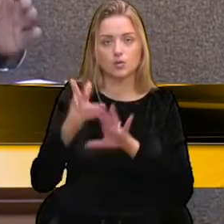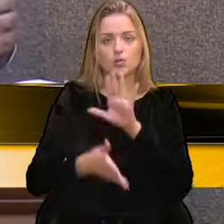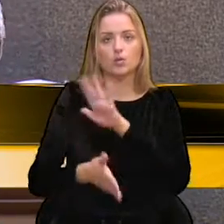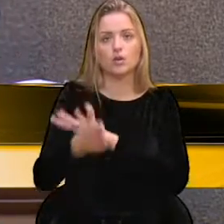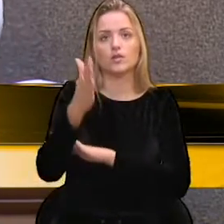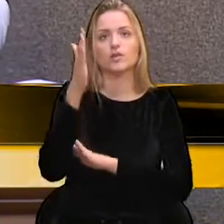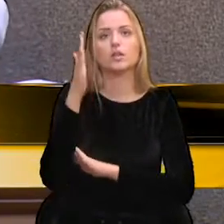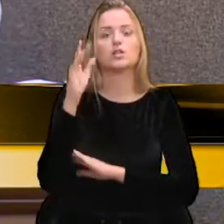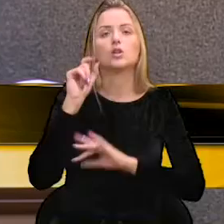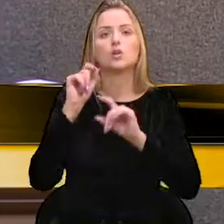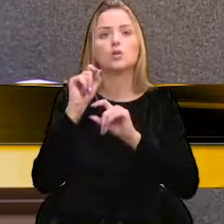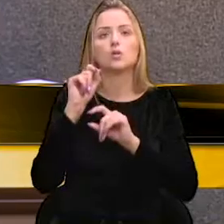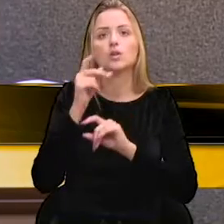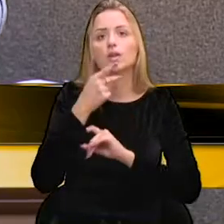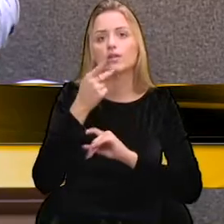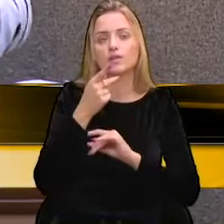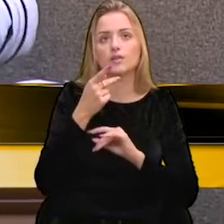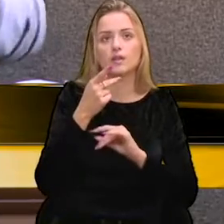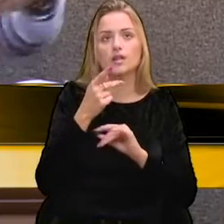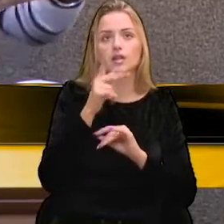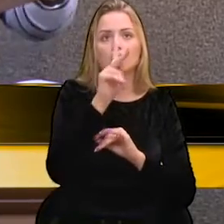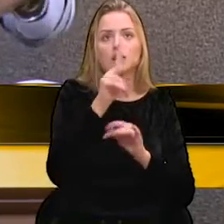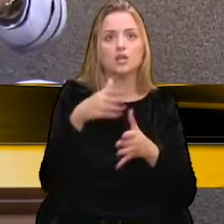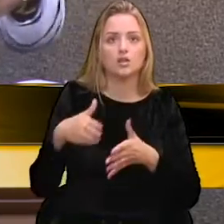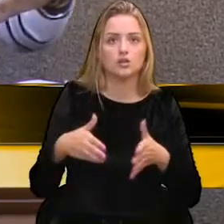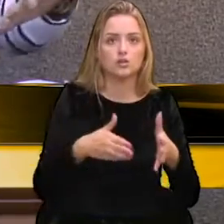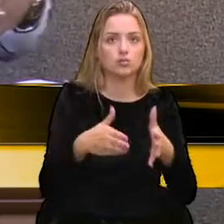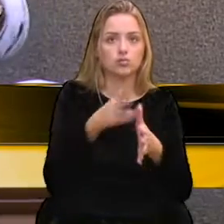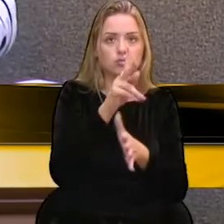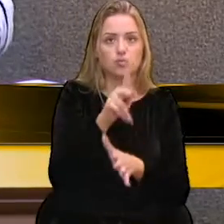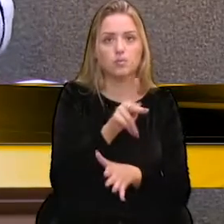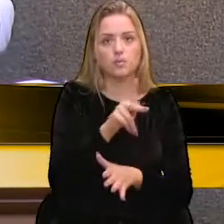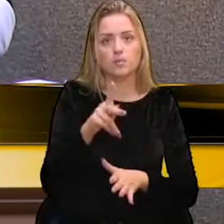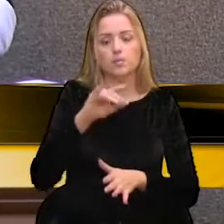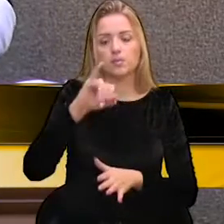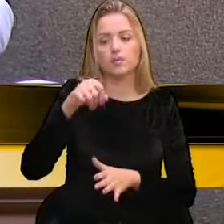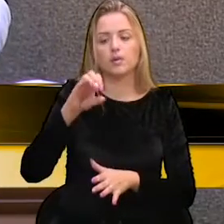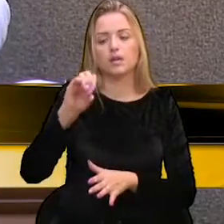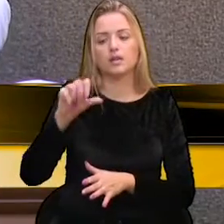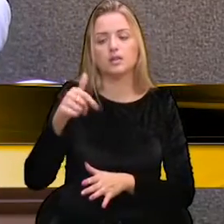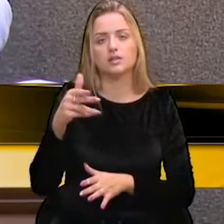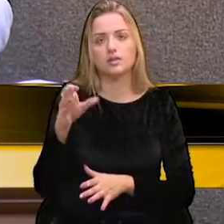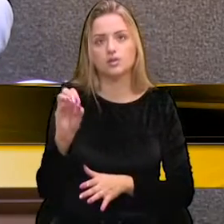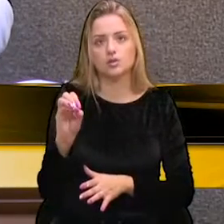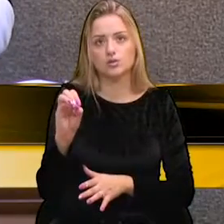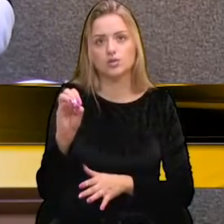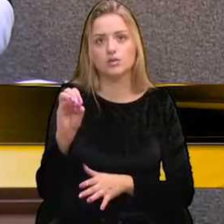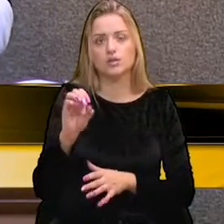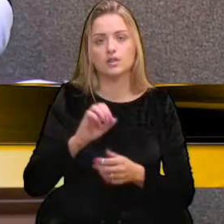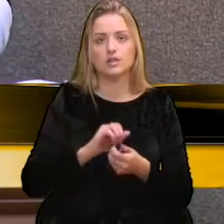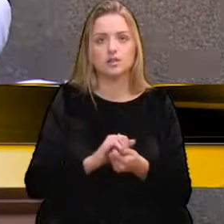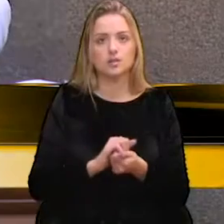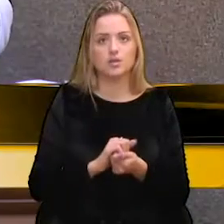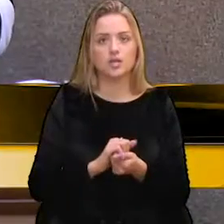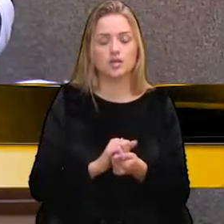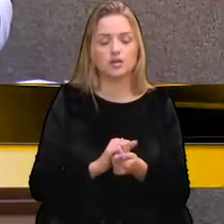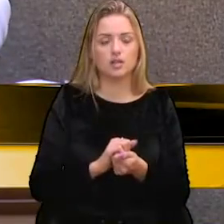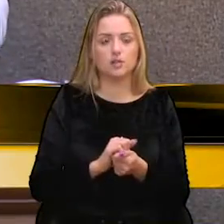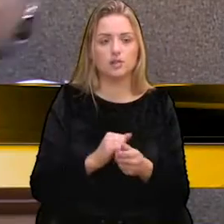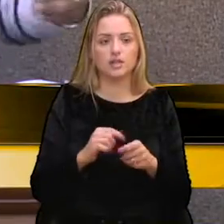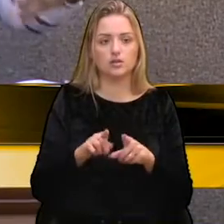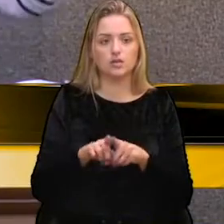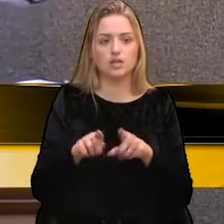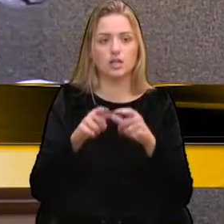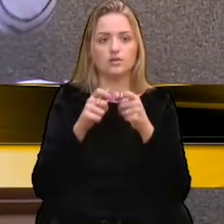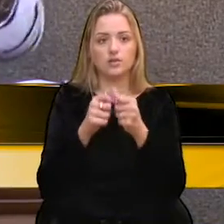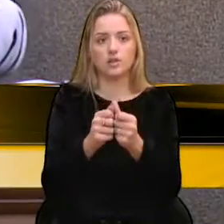principalmente no que tange ao caminho do Padre João Esquiavo, de toda essa sua preocupação com o turismo, né? Religioso, de